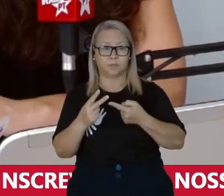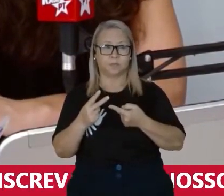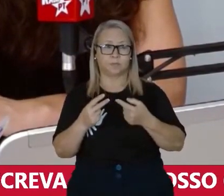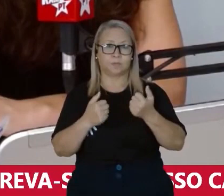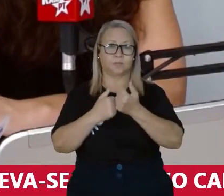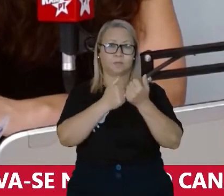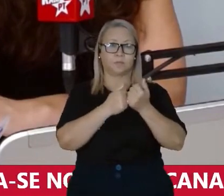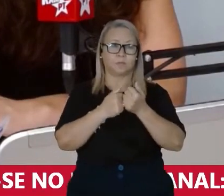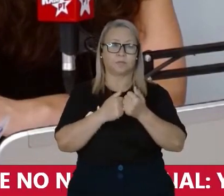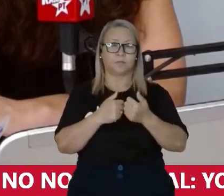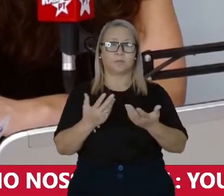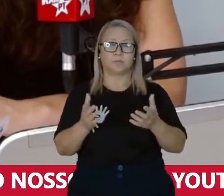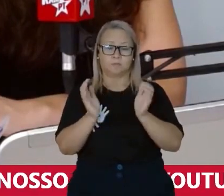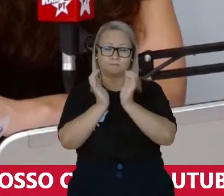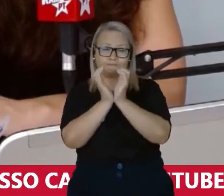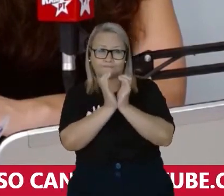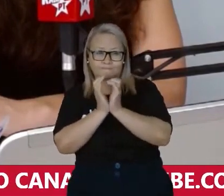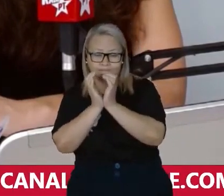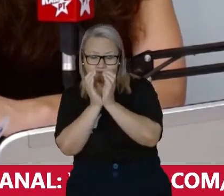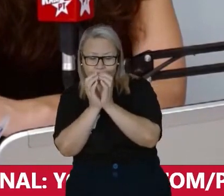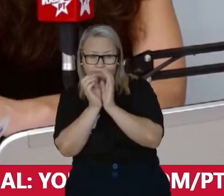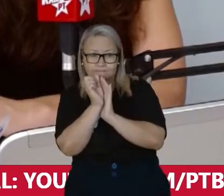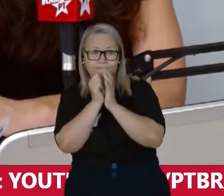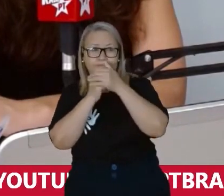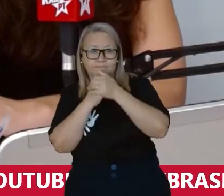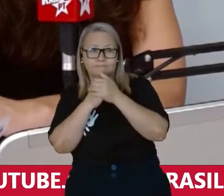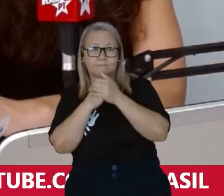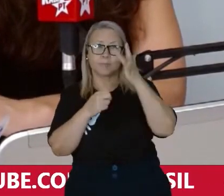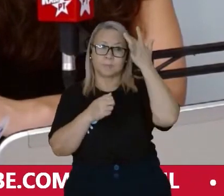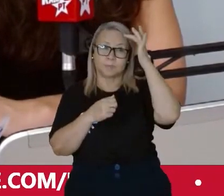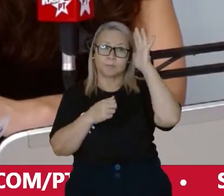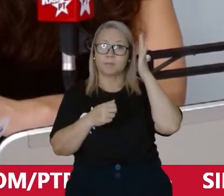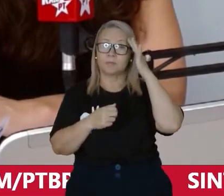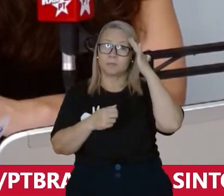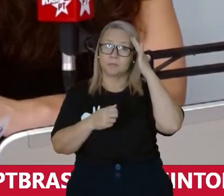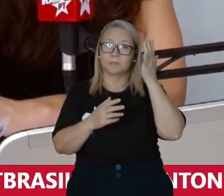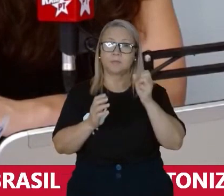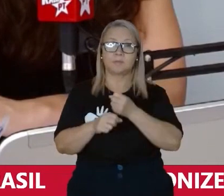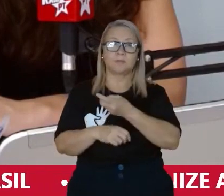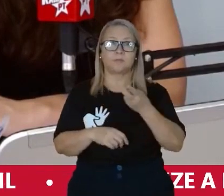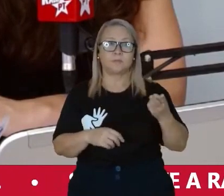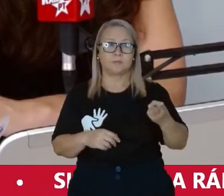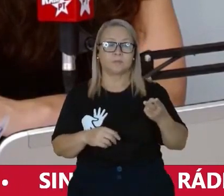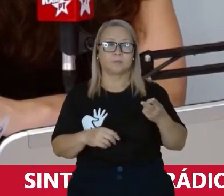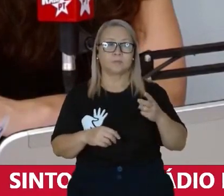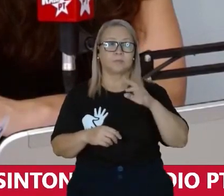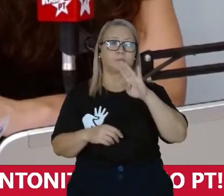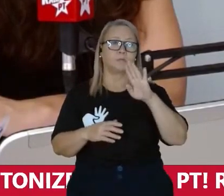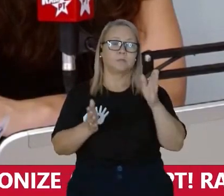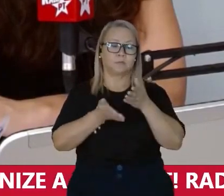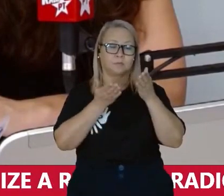de uma bolha muito fechada que a gente não consegue penetrar. Então, enquanto lá os blogs e